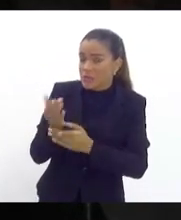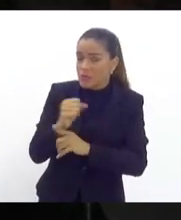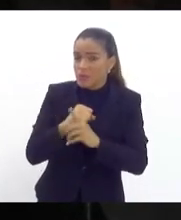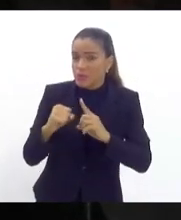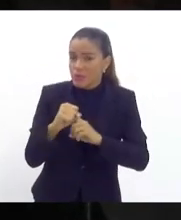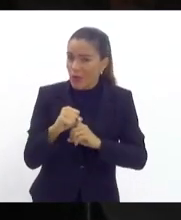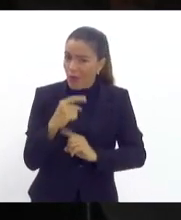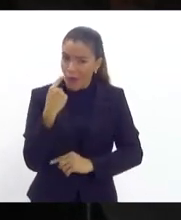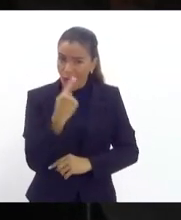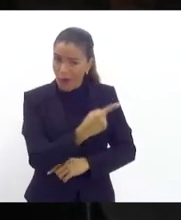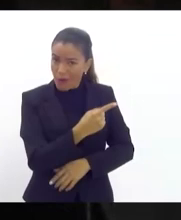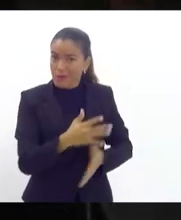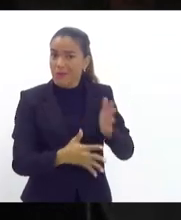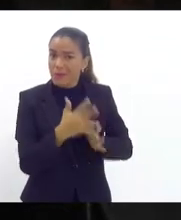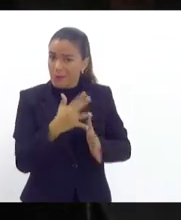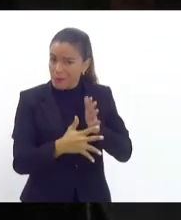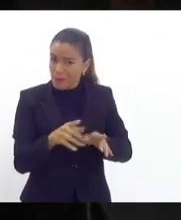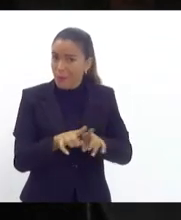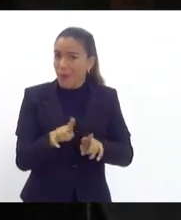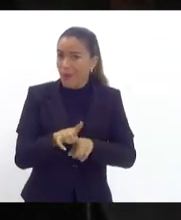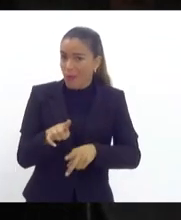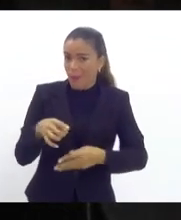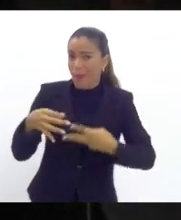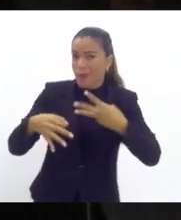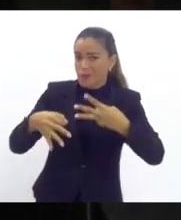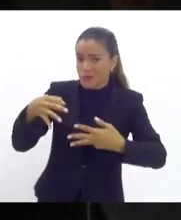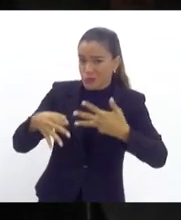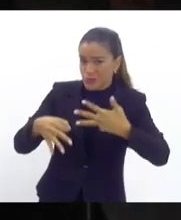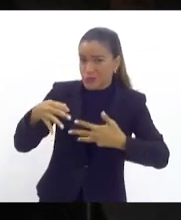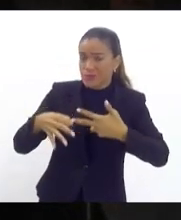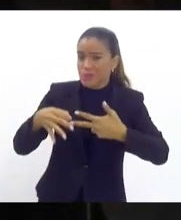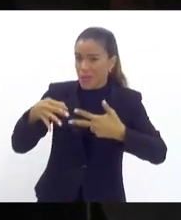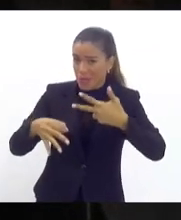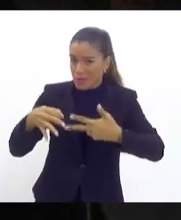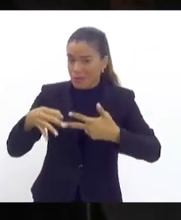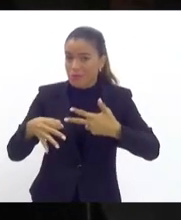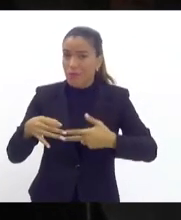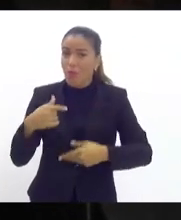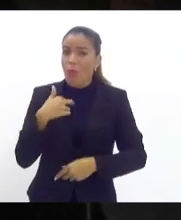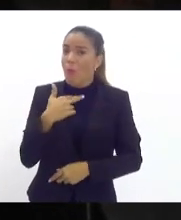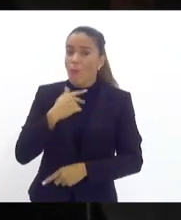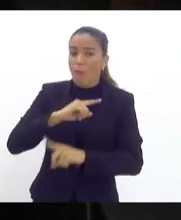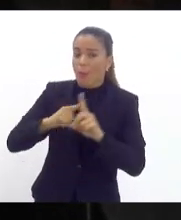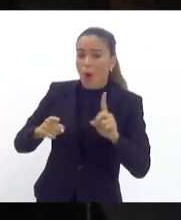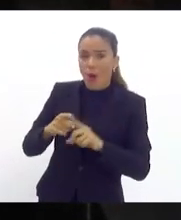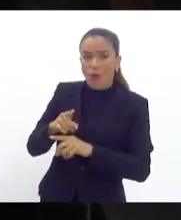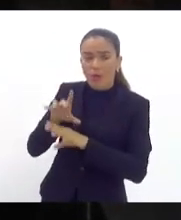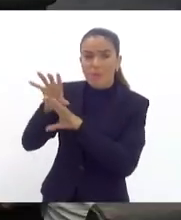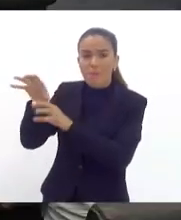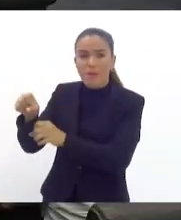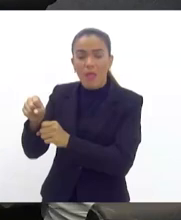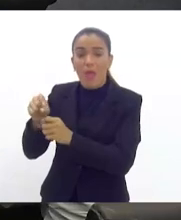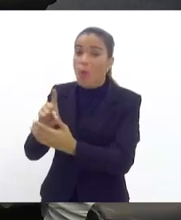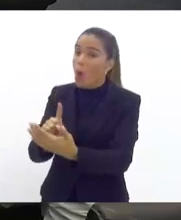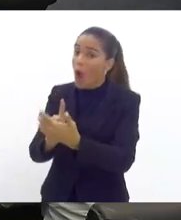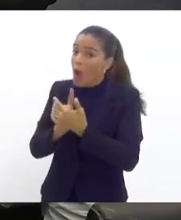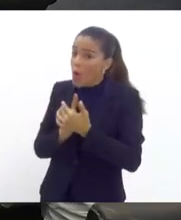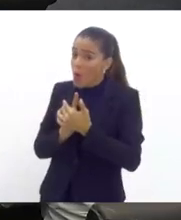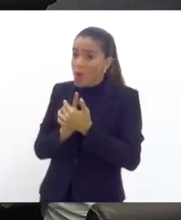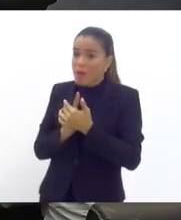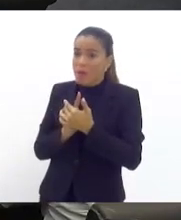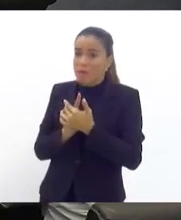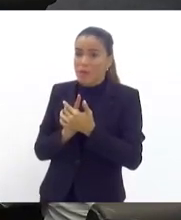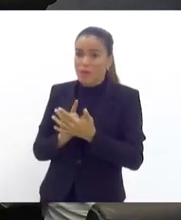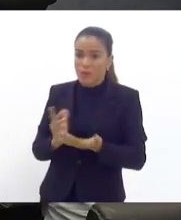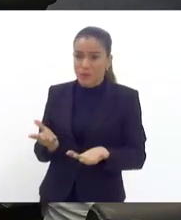eles são prejudicados também pelo Judiciário nós temos que tocar nessa ferida que não podem fazer recolhimento o acolhimento melhor dizendo de